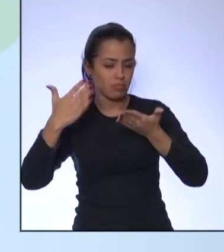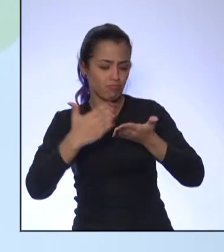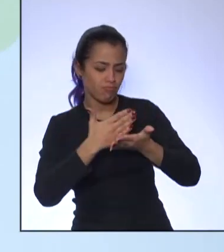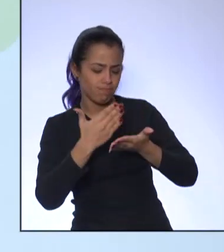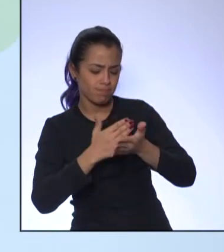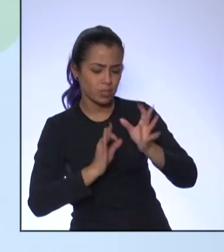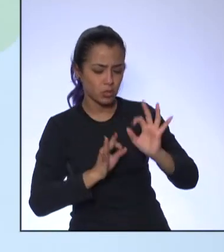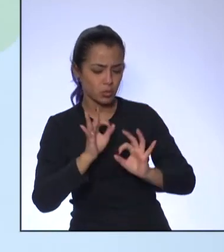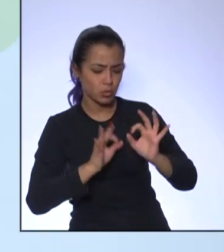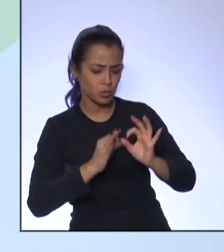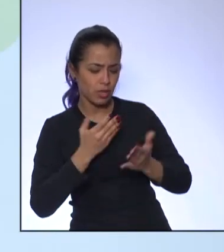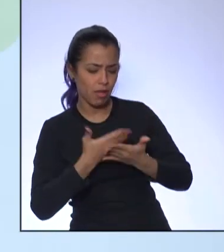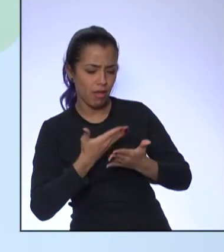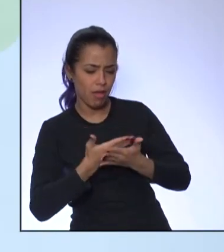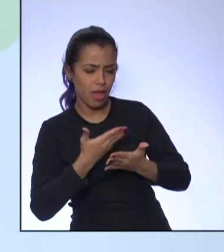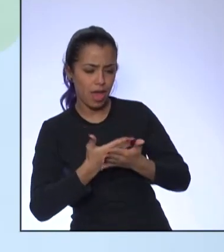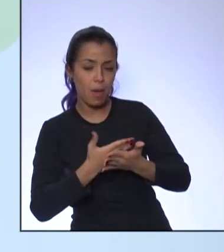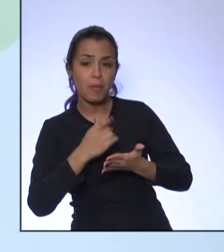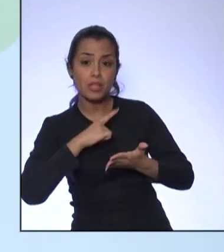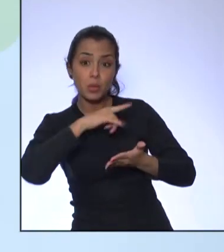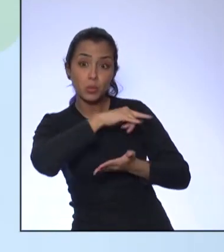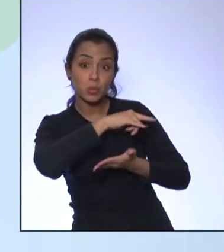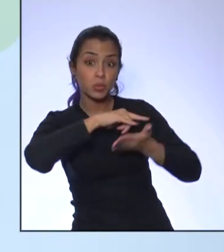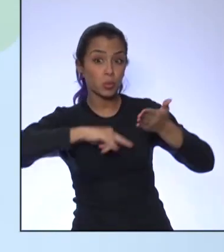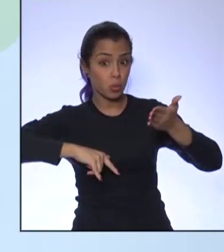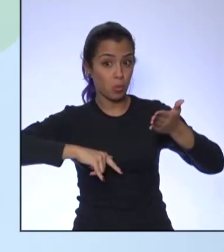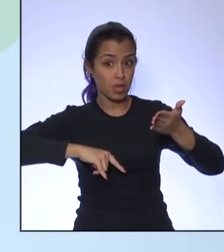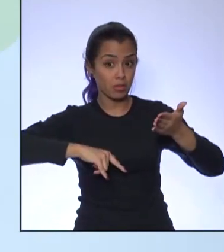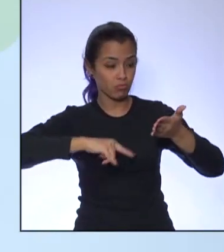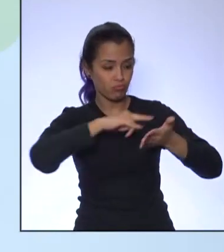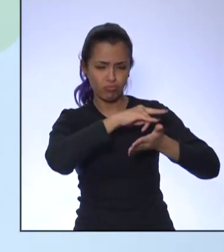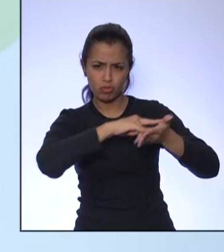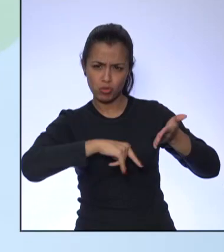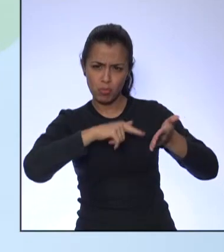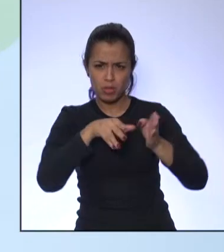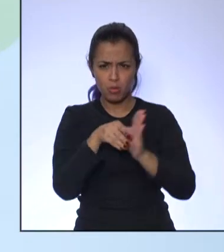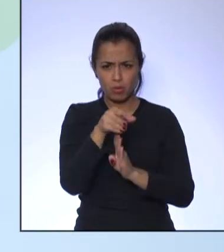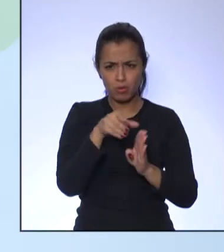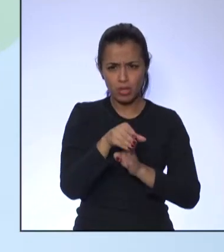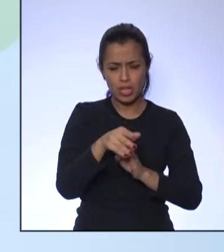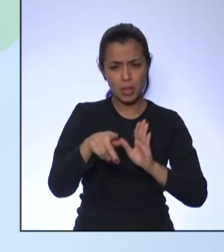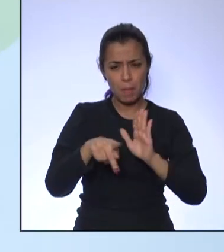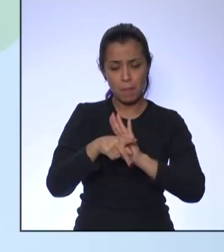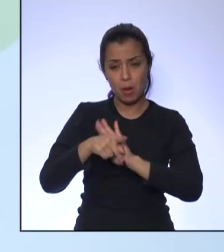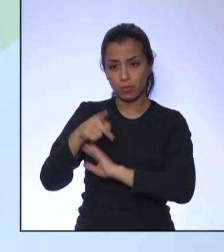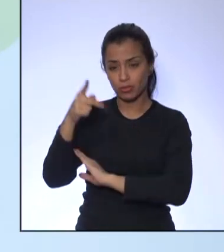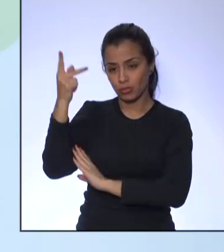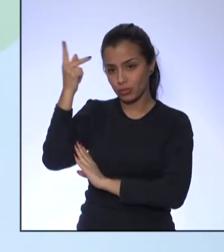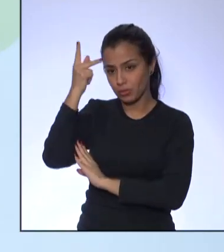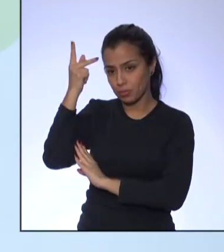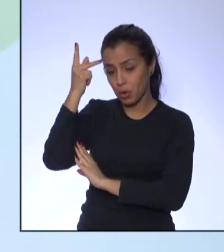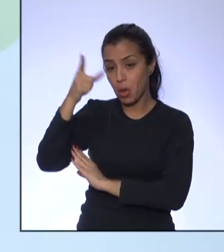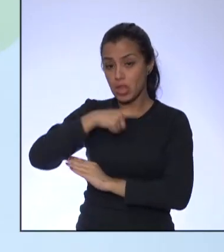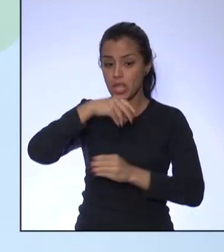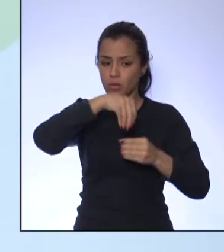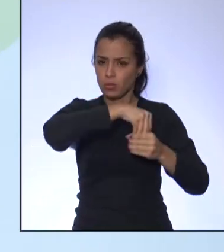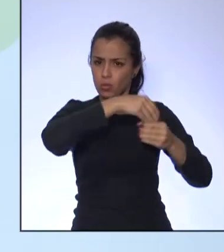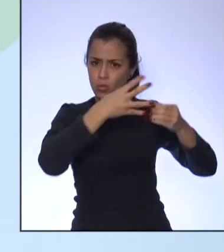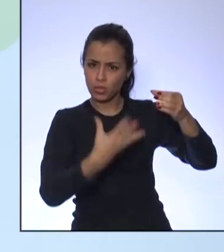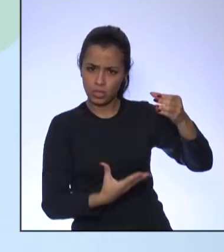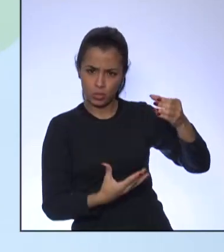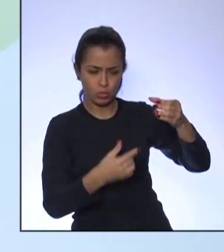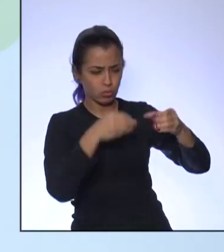é o nosso currículo do Estado de São Paulo. Nesse currículo do Estado de São Paulo, então, ele é disposto de conteúdos, e esses conteúdos eles